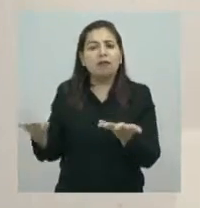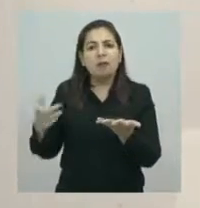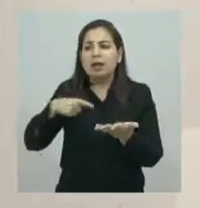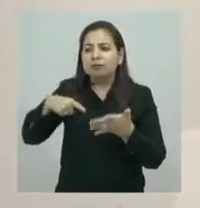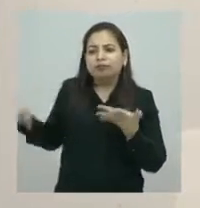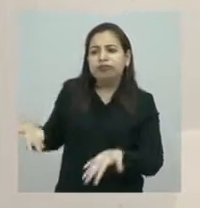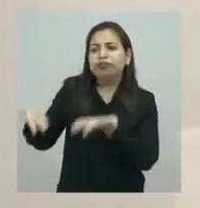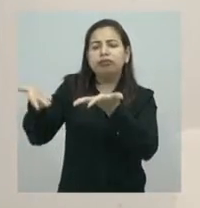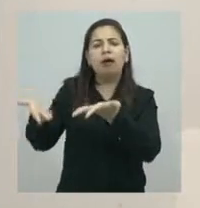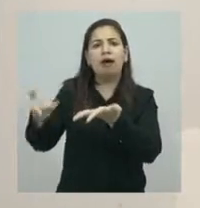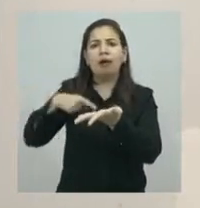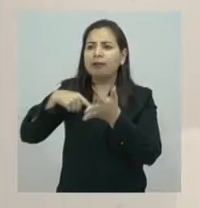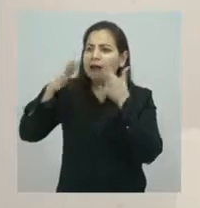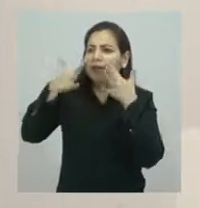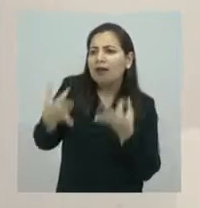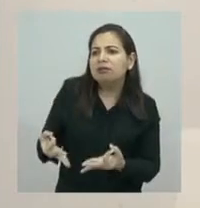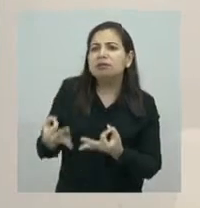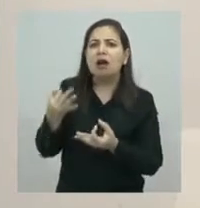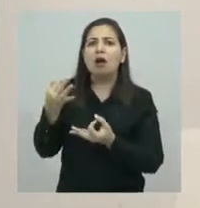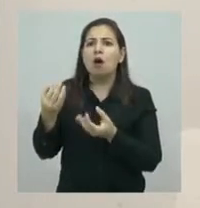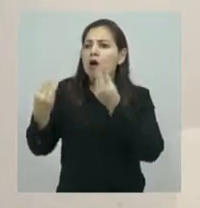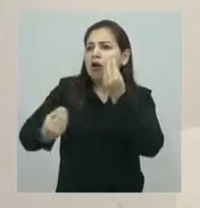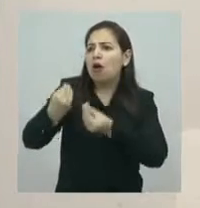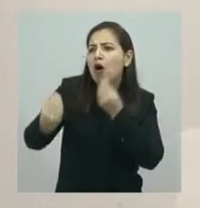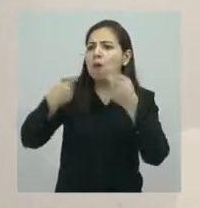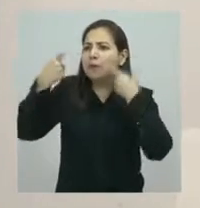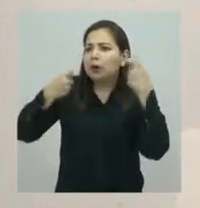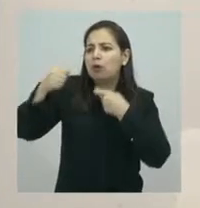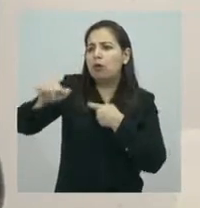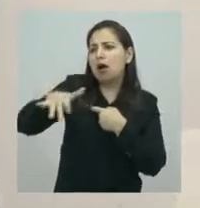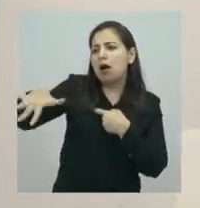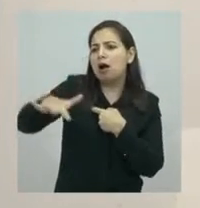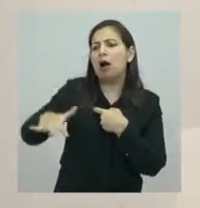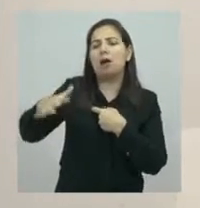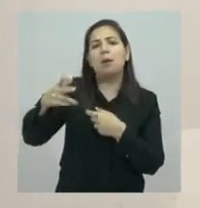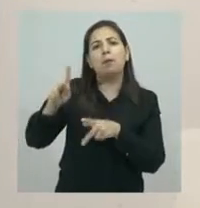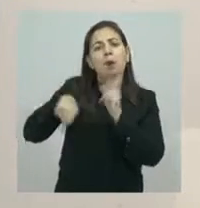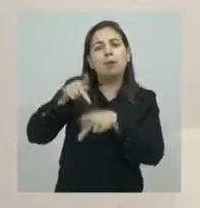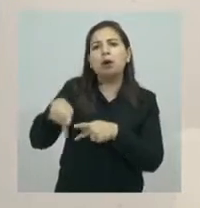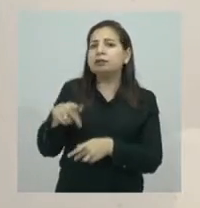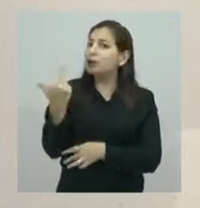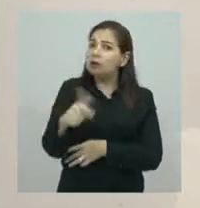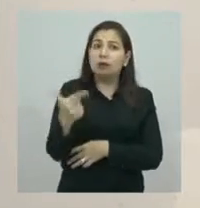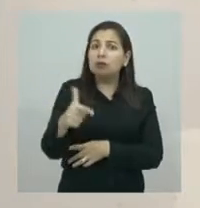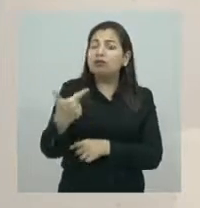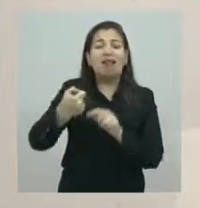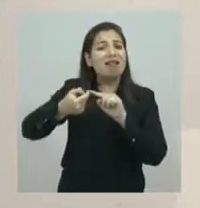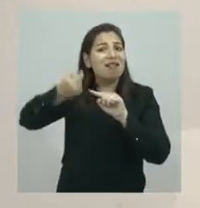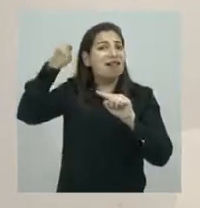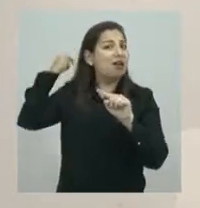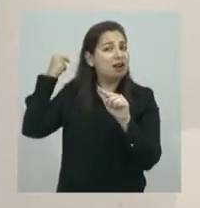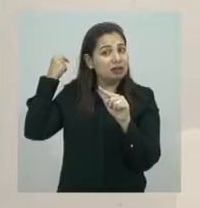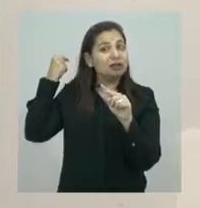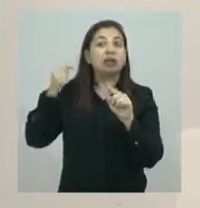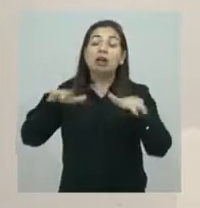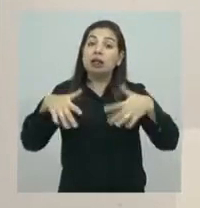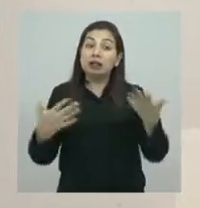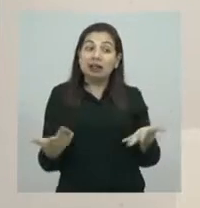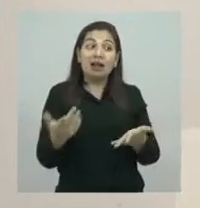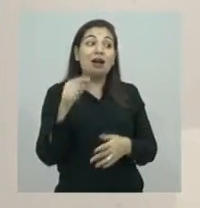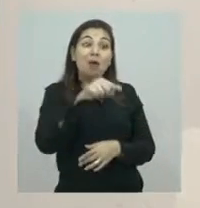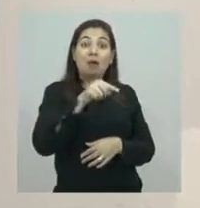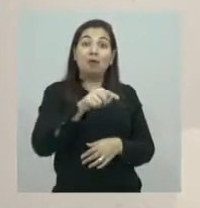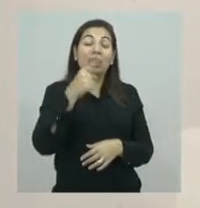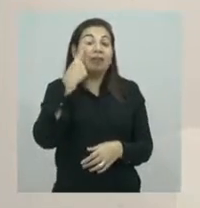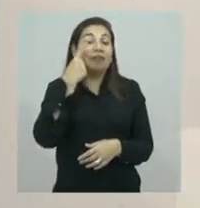de reparar esses danos que foram causados e, inicialmente, de imediato, você não tem outras medidas como